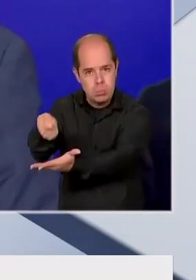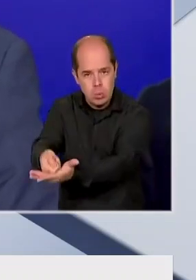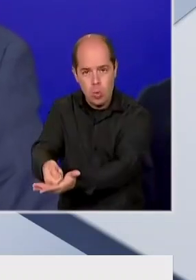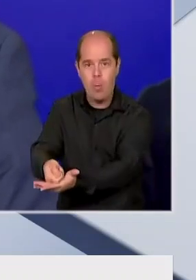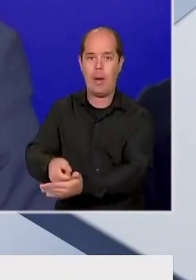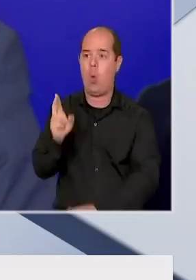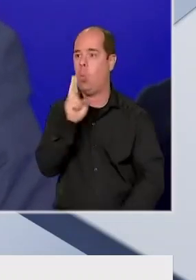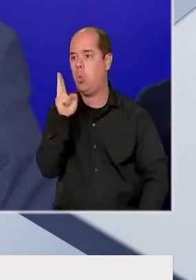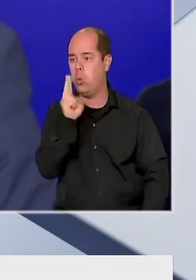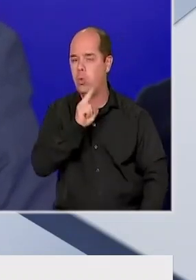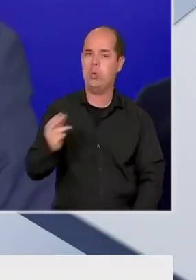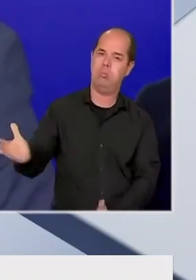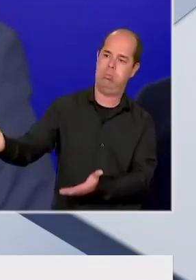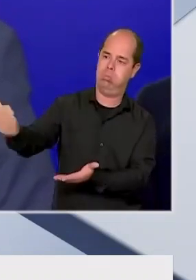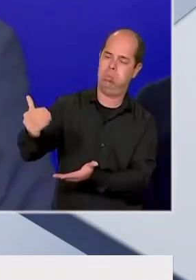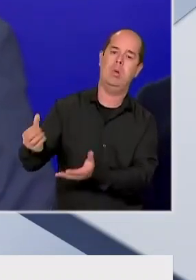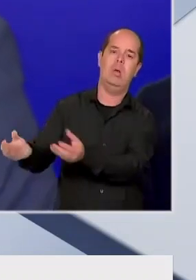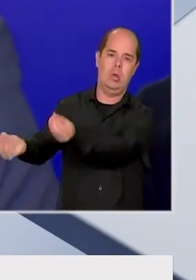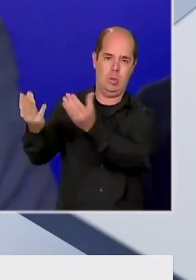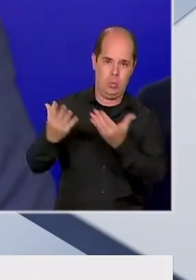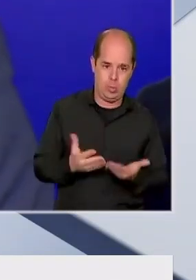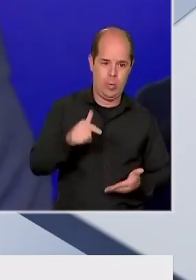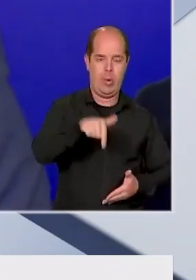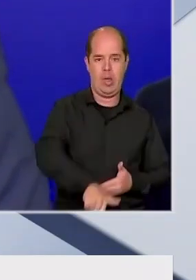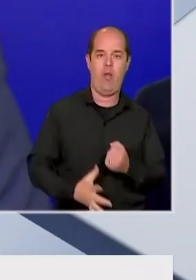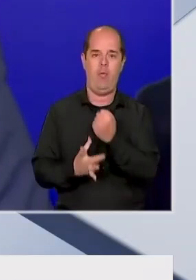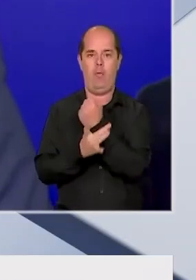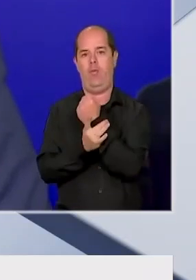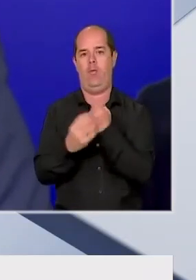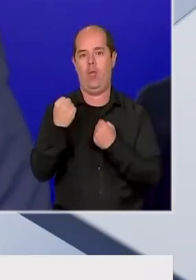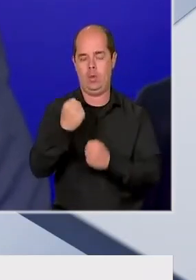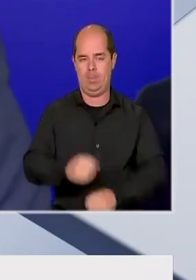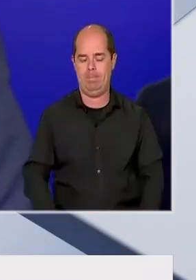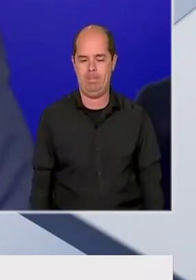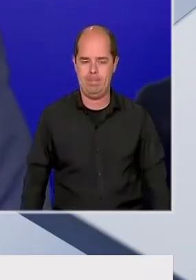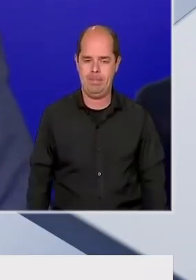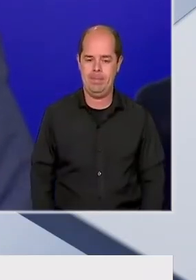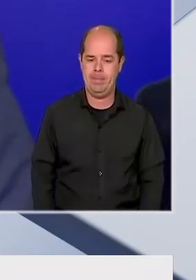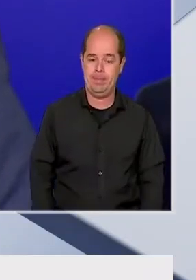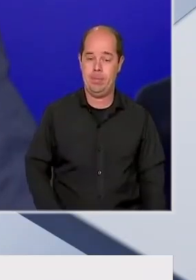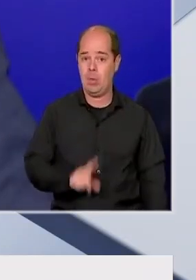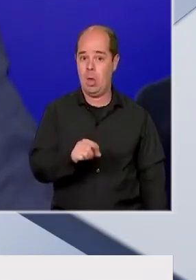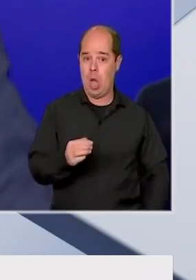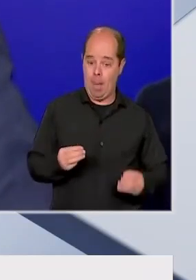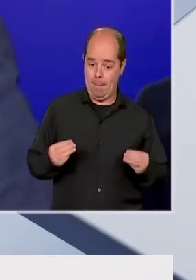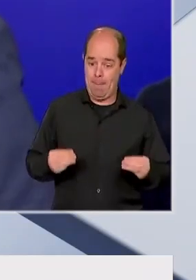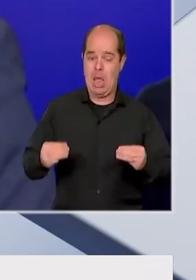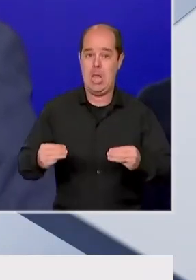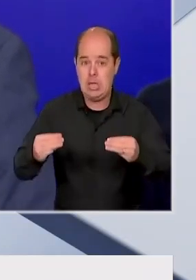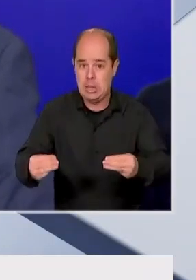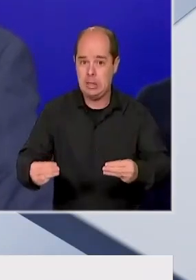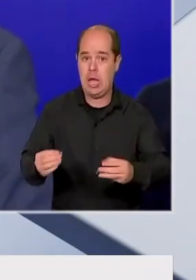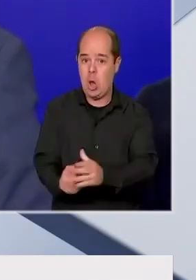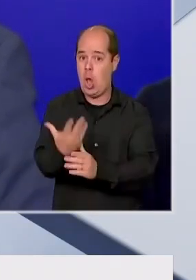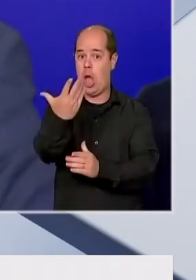com delegações de país vizinhos foi examente a questão da violência do tráfico por